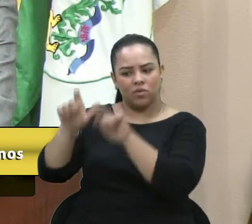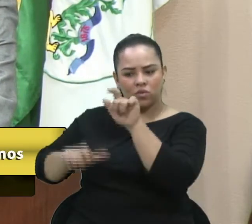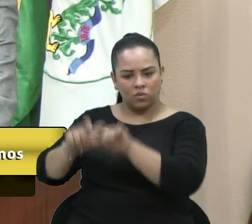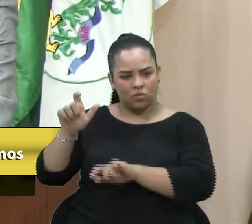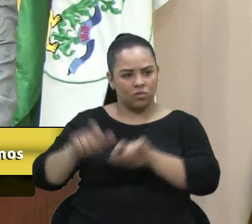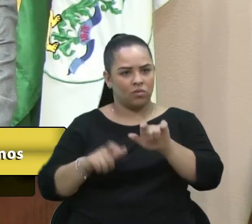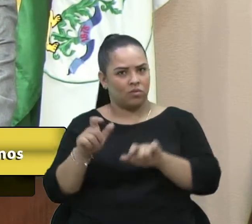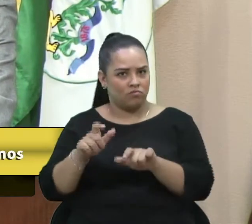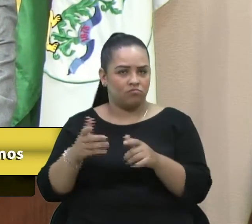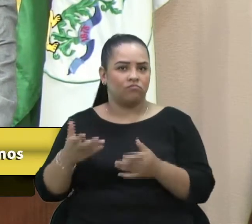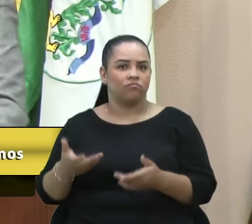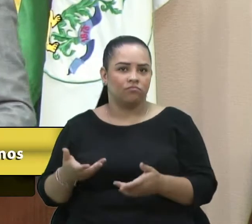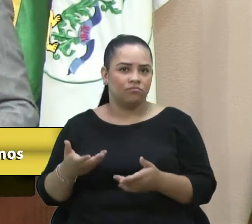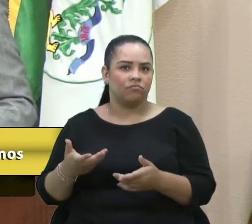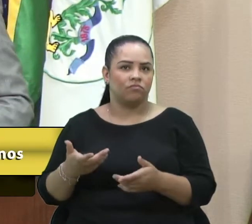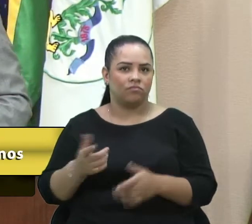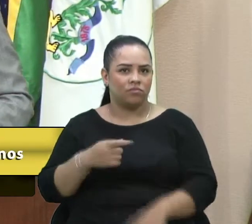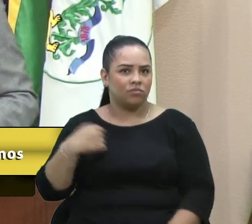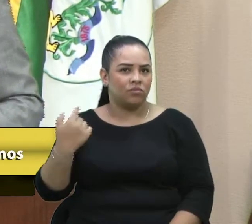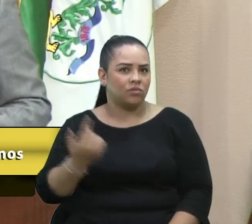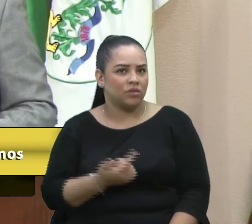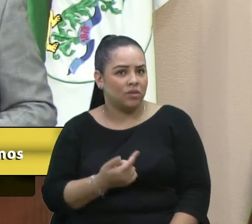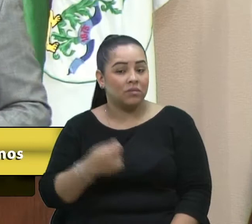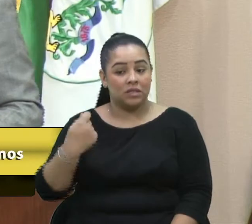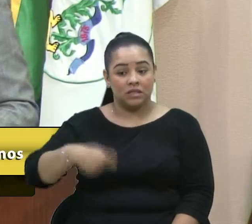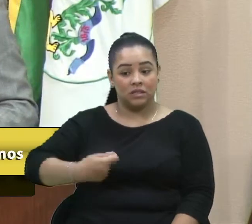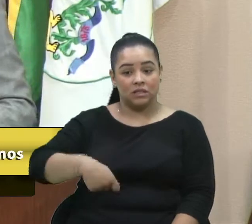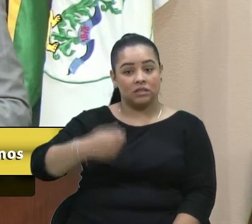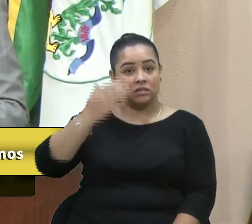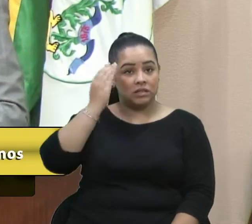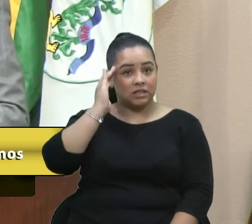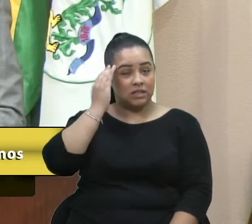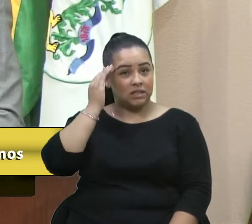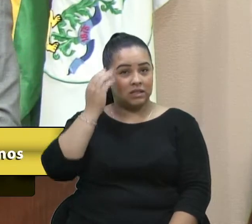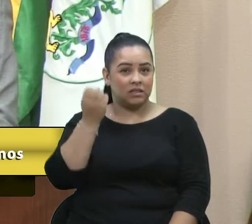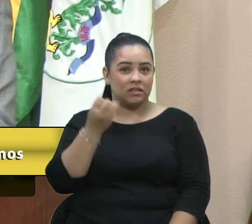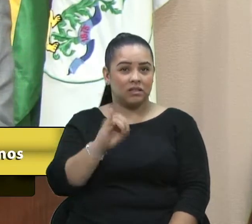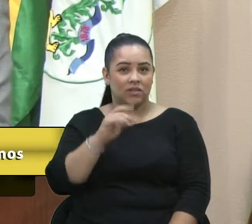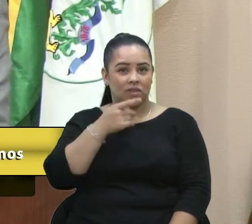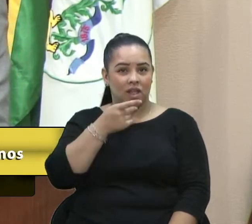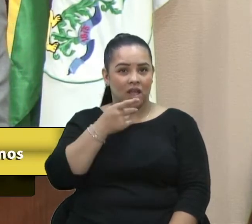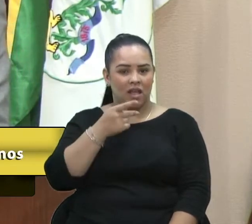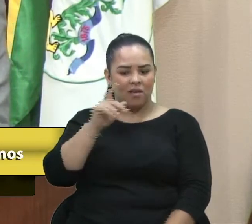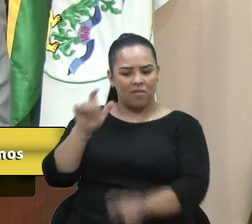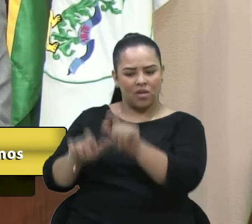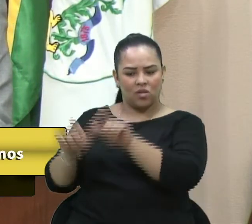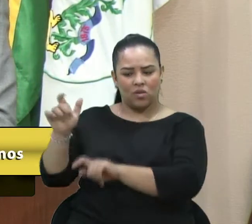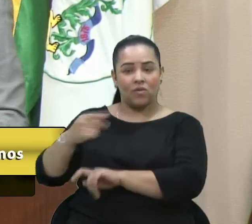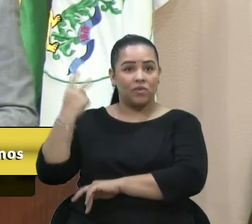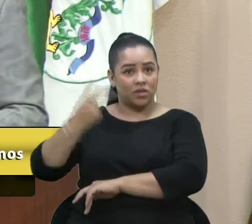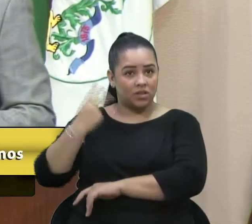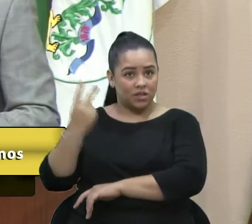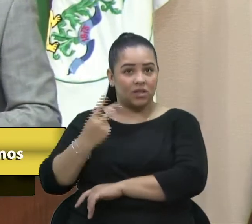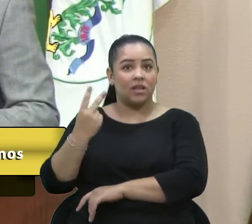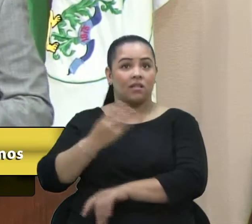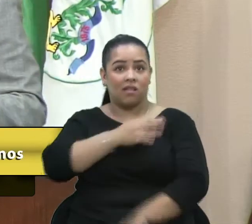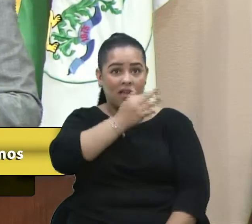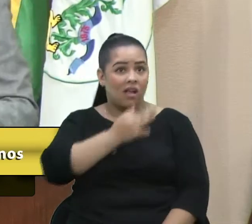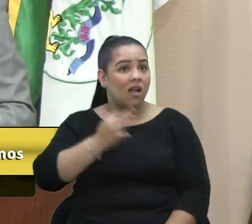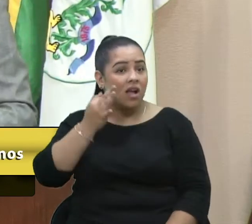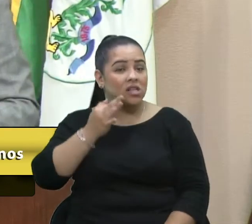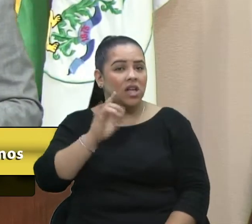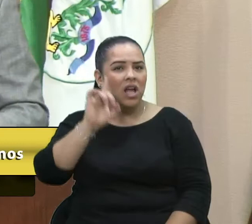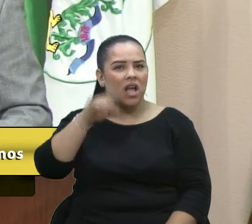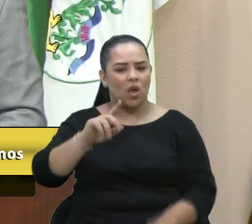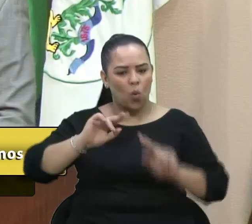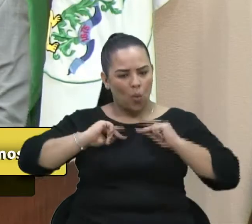pessoas. E nós temos que entender que, quando falamos de pessoas, vereadora Tati, falamos de ser mais